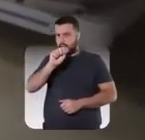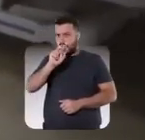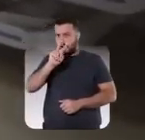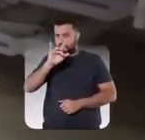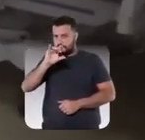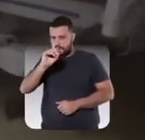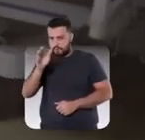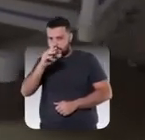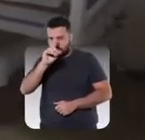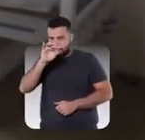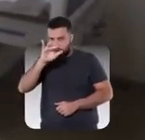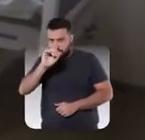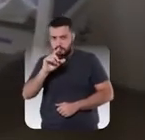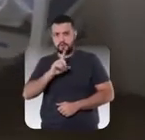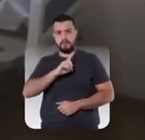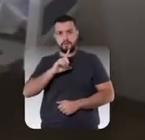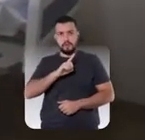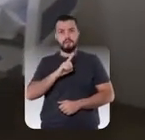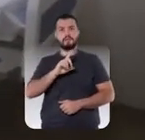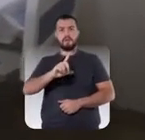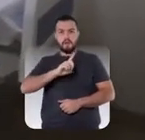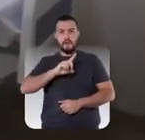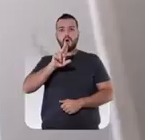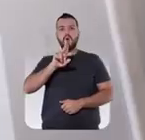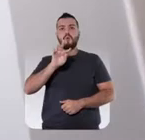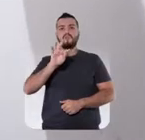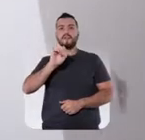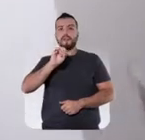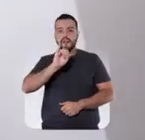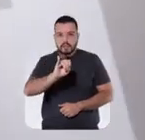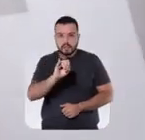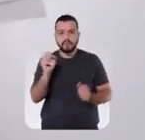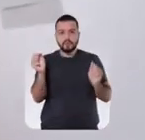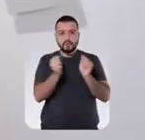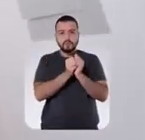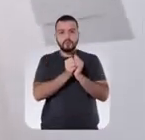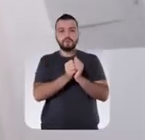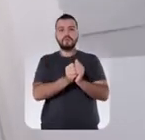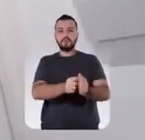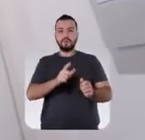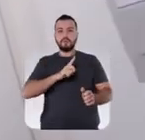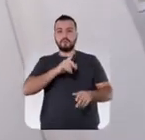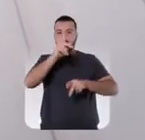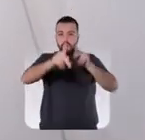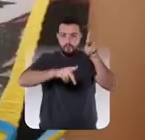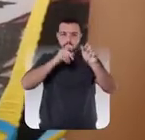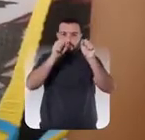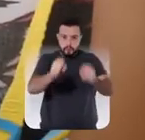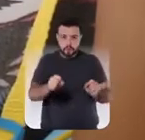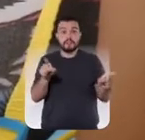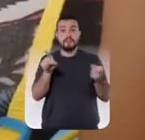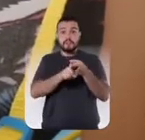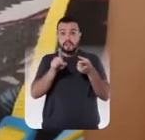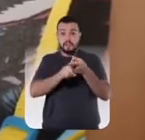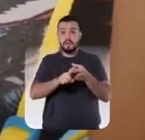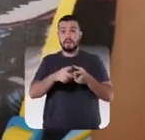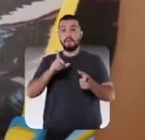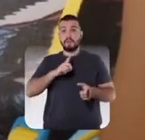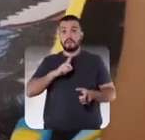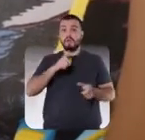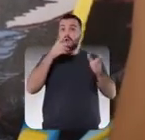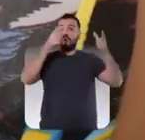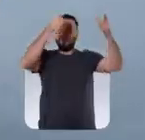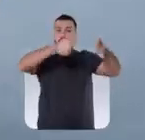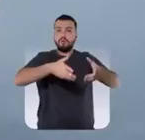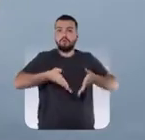sonhada UTI chegou dando dignidade ao nosso povo. E junto com a UTI chegou também a maternidade com UTI